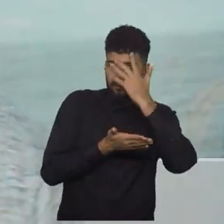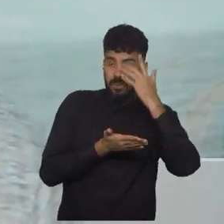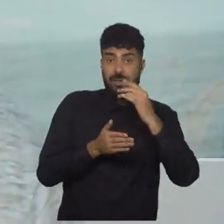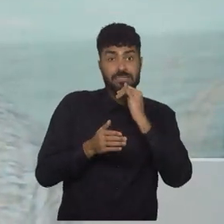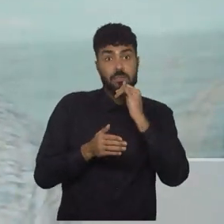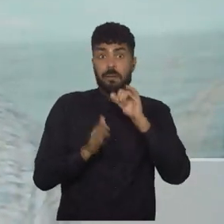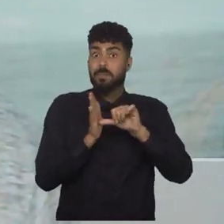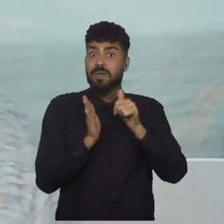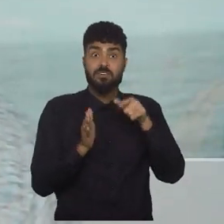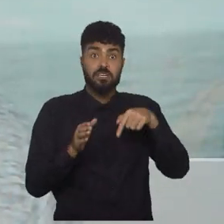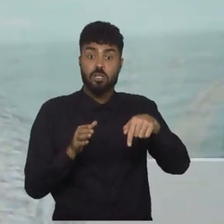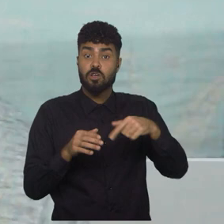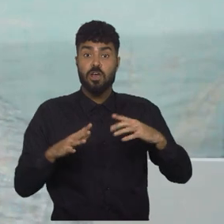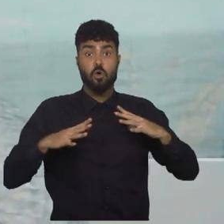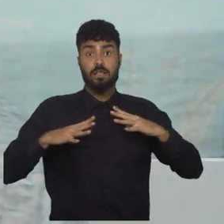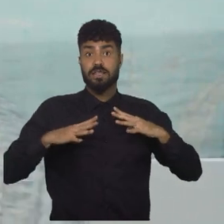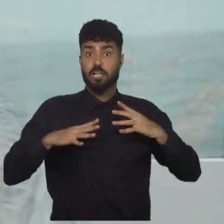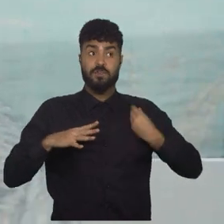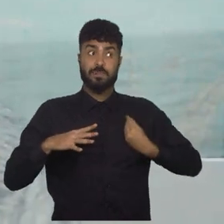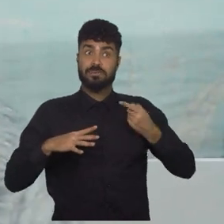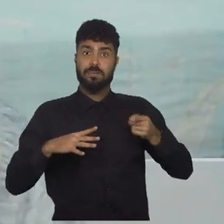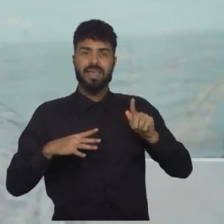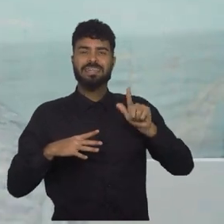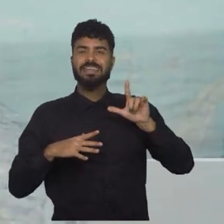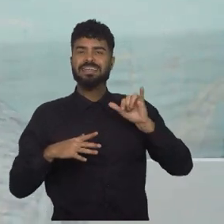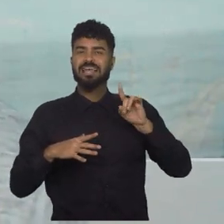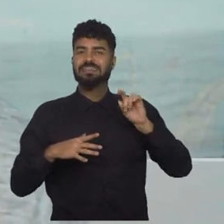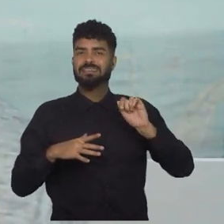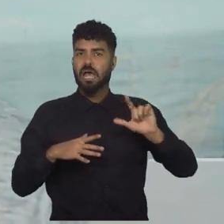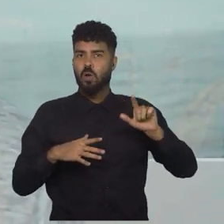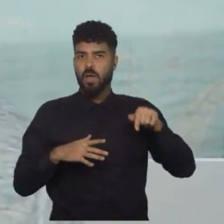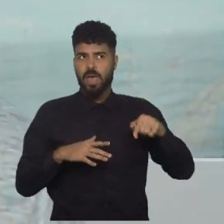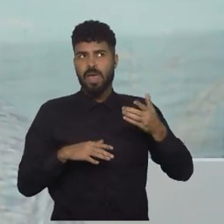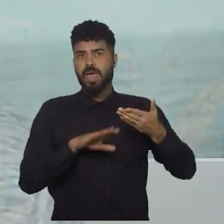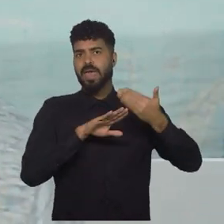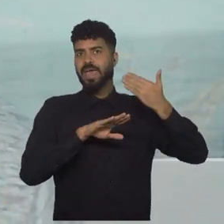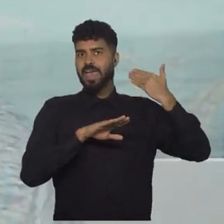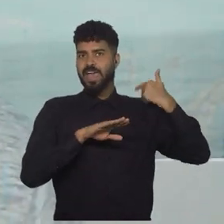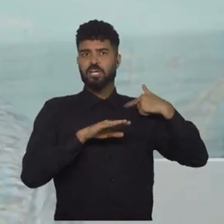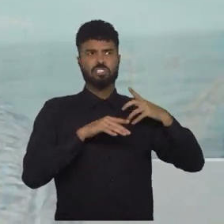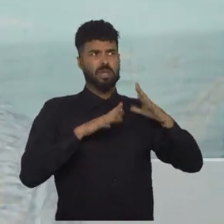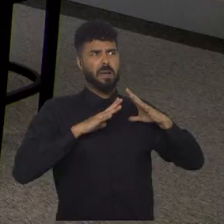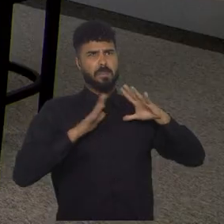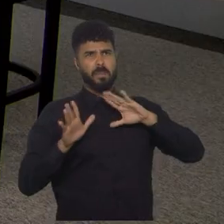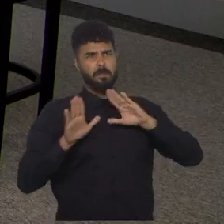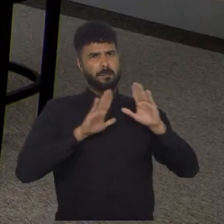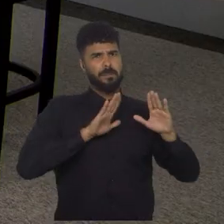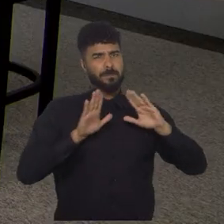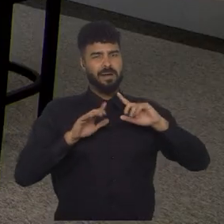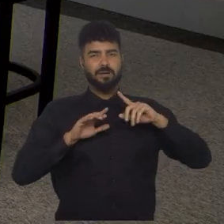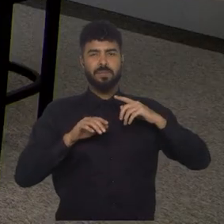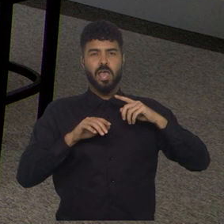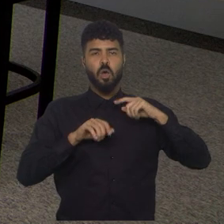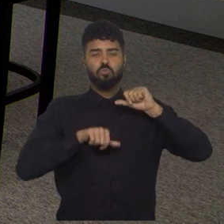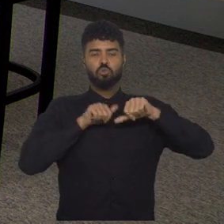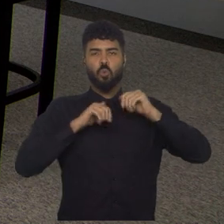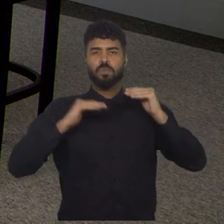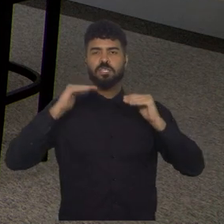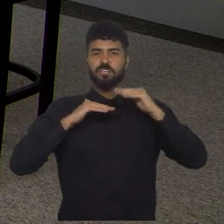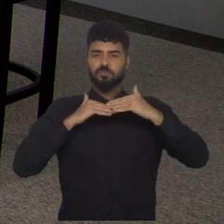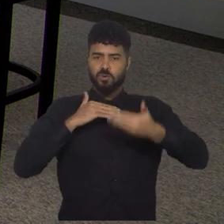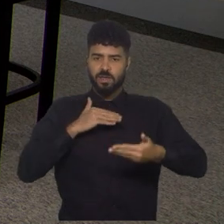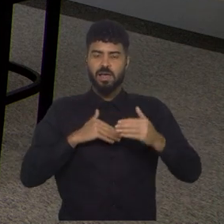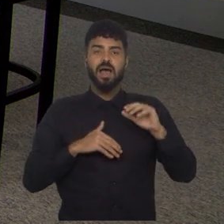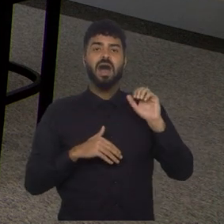sem a goleira Hedvig Lindahl, que, né, meio que deu passagem para as que vão vir adiante. É uma Copa que não vai ter Hannah Glass,